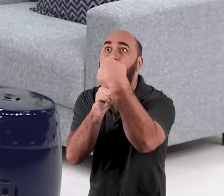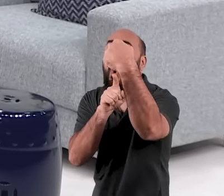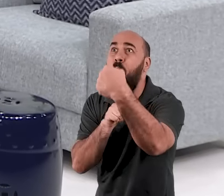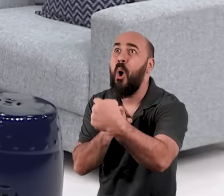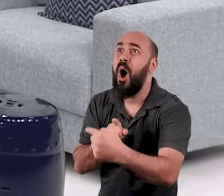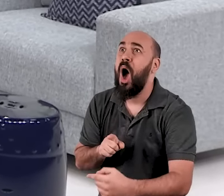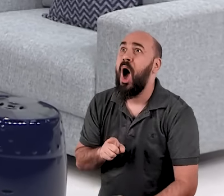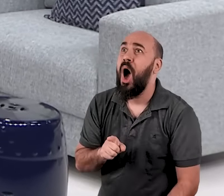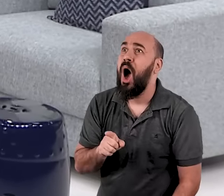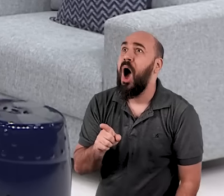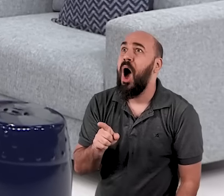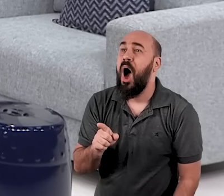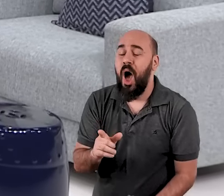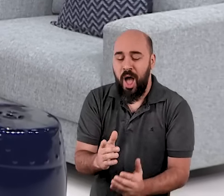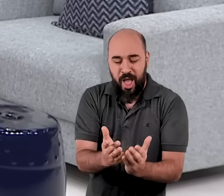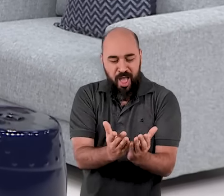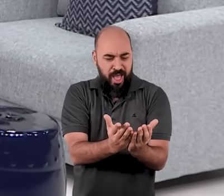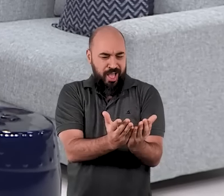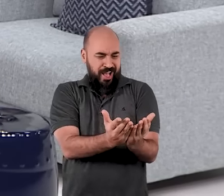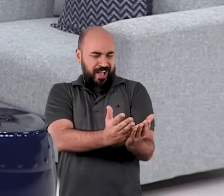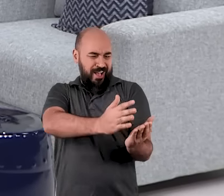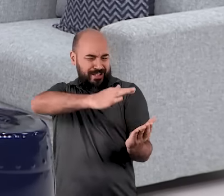precisão. Nossa fé está